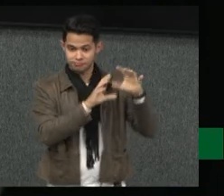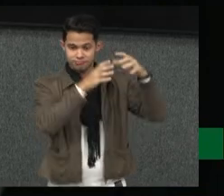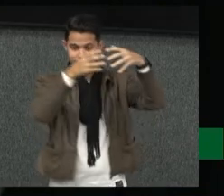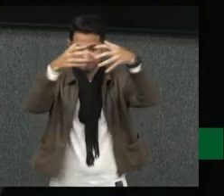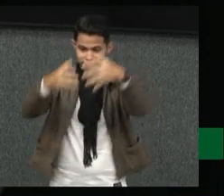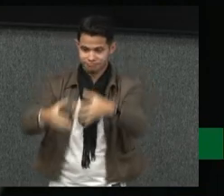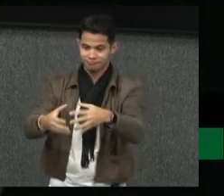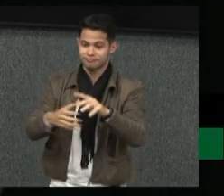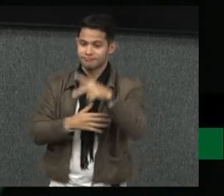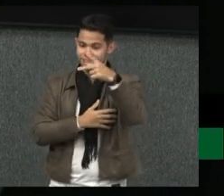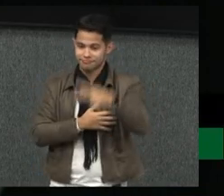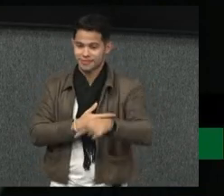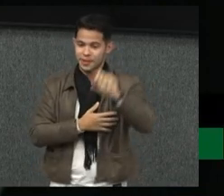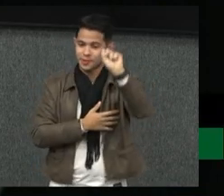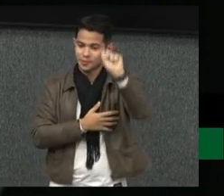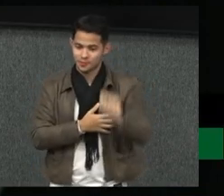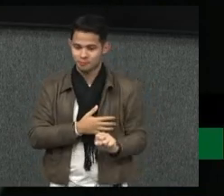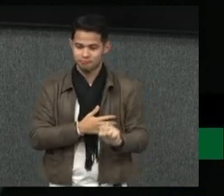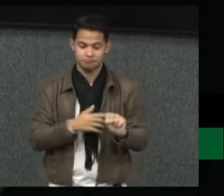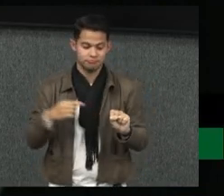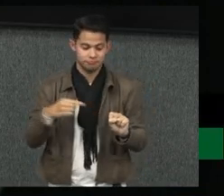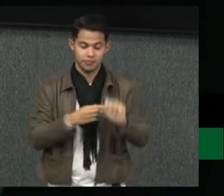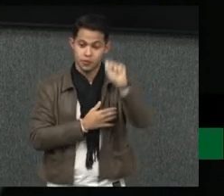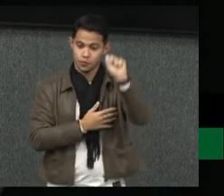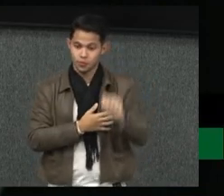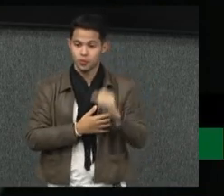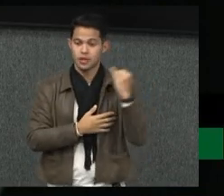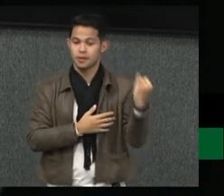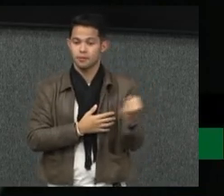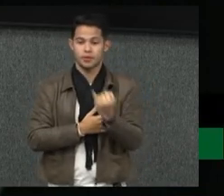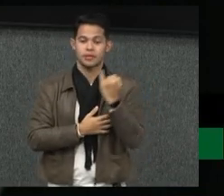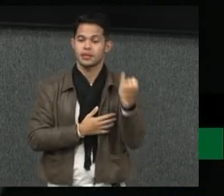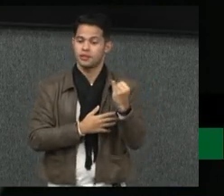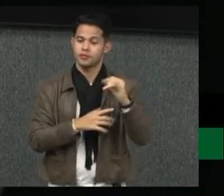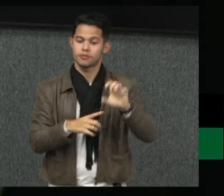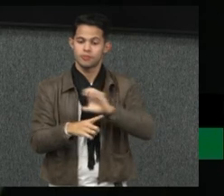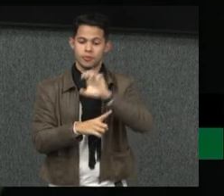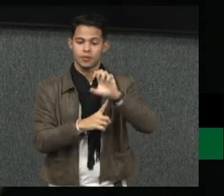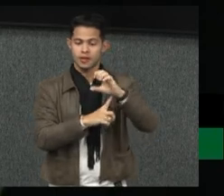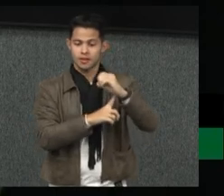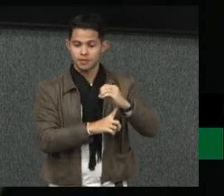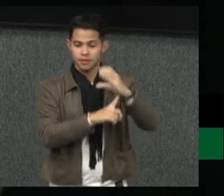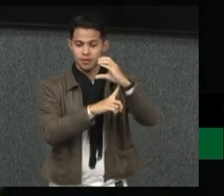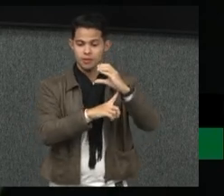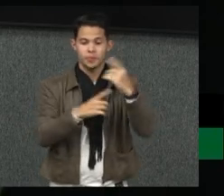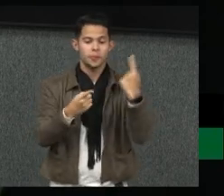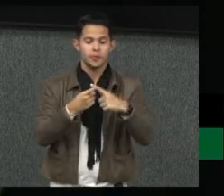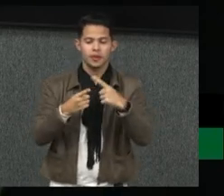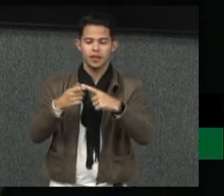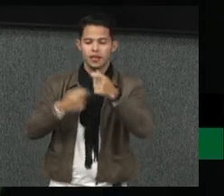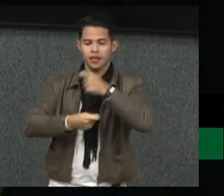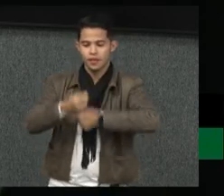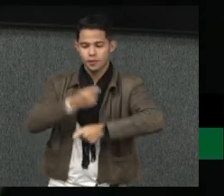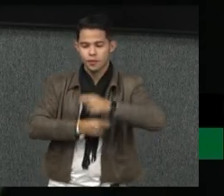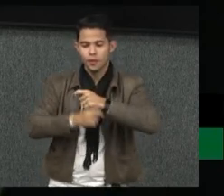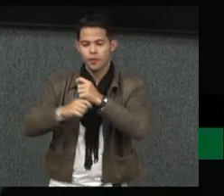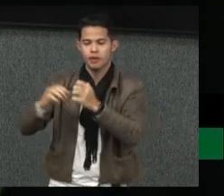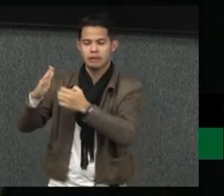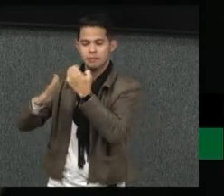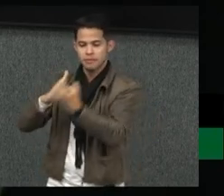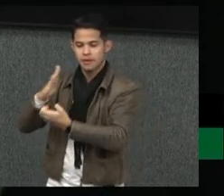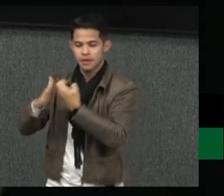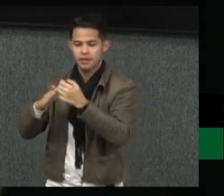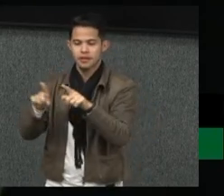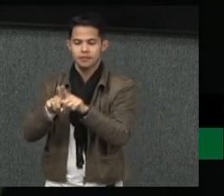sul, uma região importante para o estado de Santa Catarina, pelas empresas, pelos negócios, pela força das